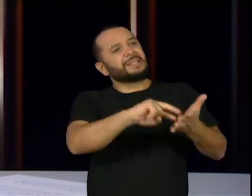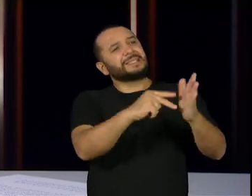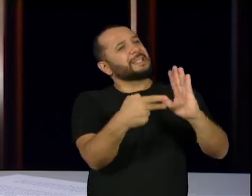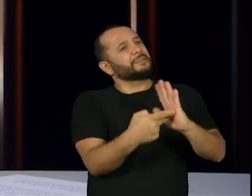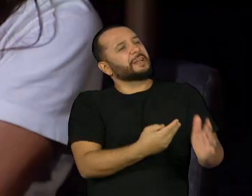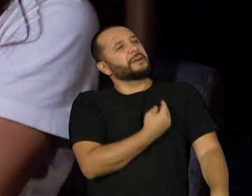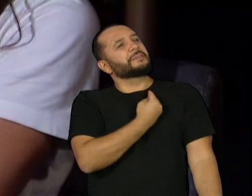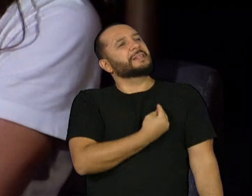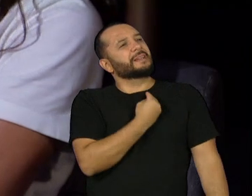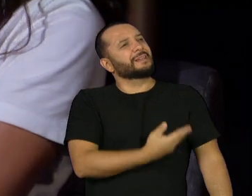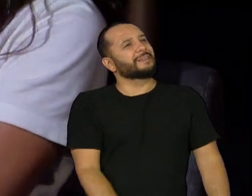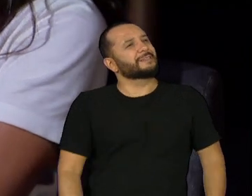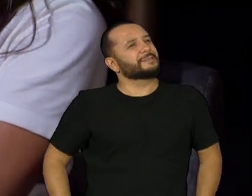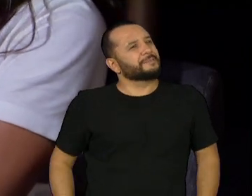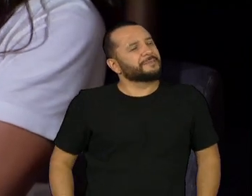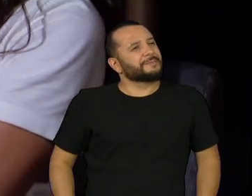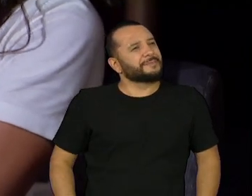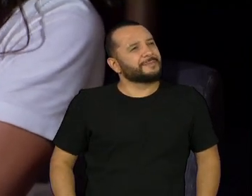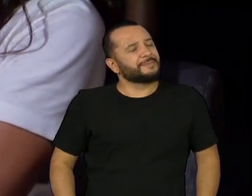vida?